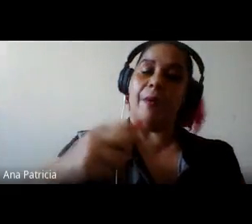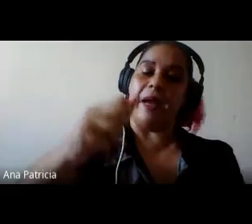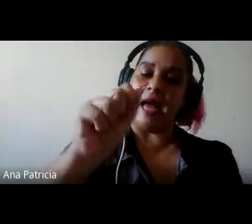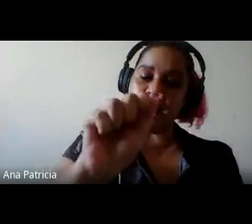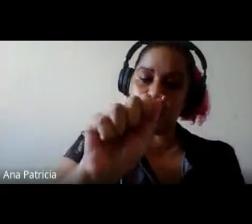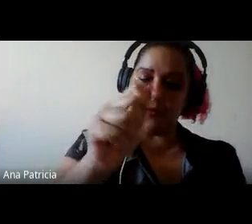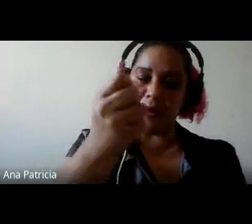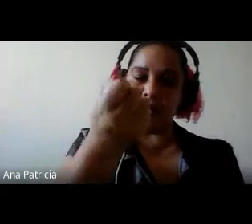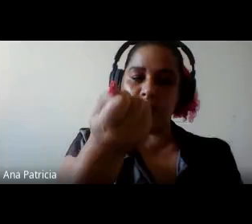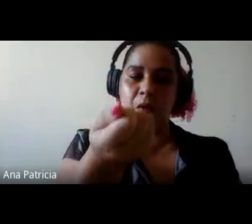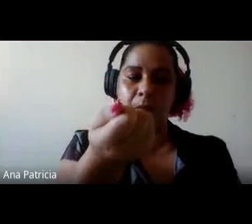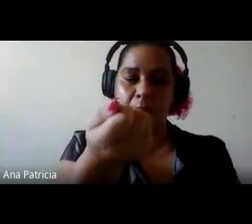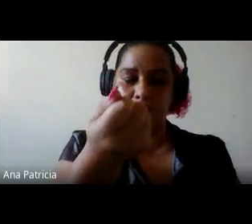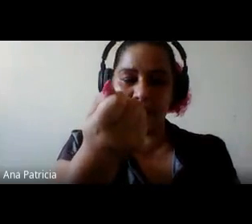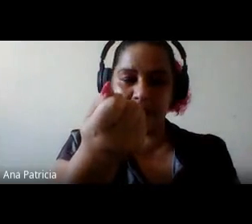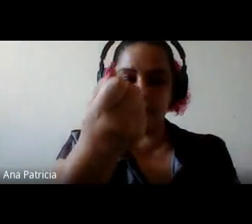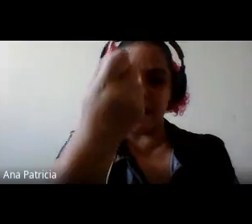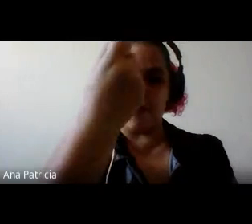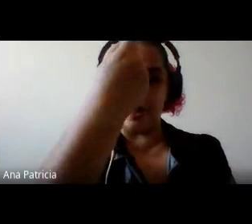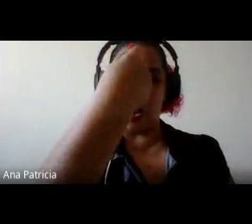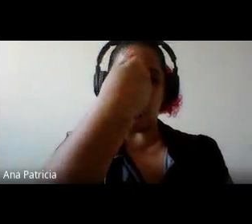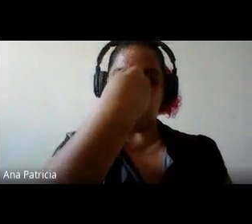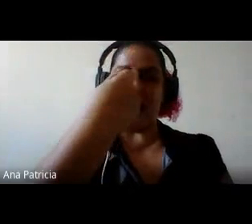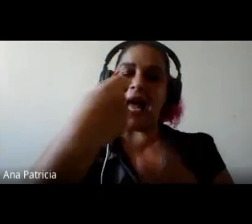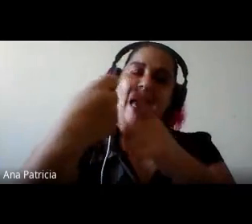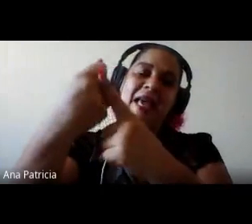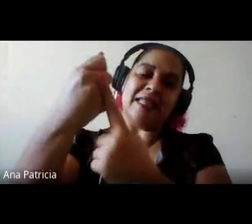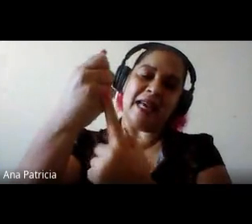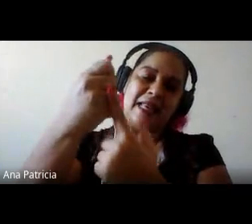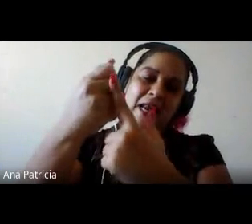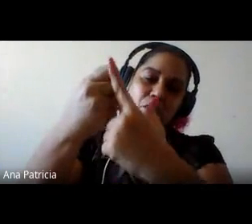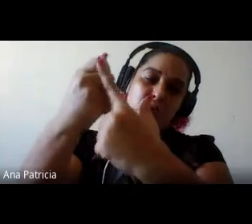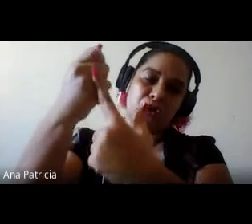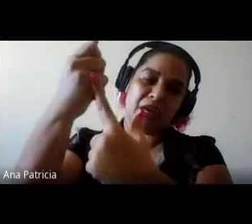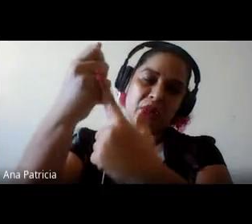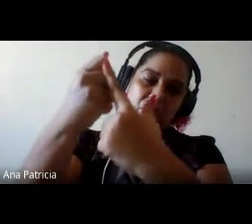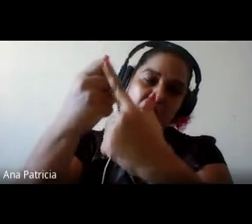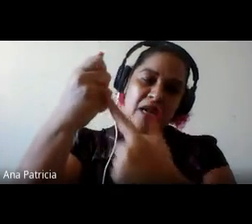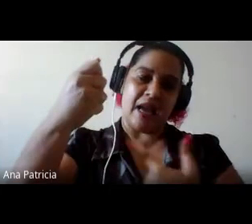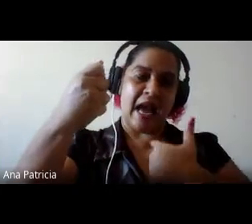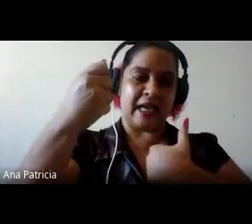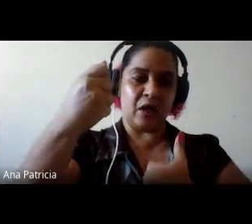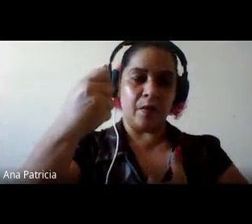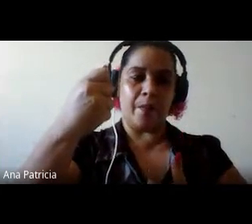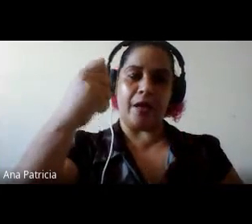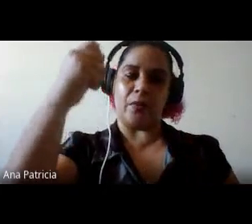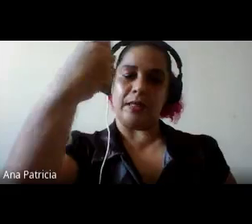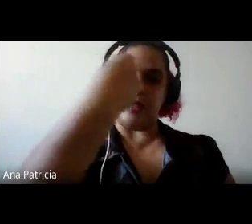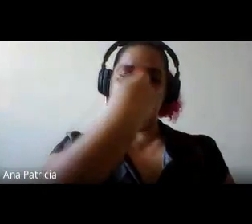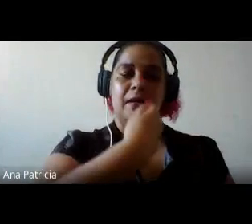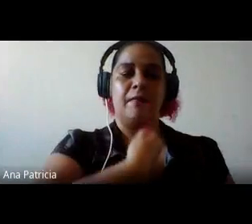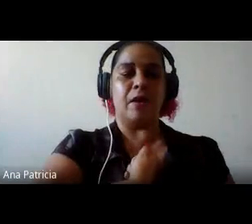eu vou pegar essa configuração de mão com a palma para cima e vou encostar essa lateral dos dedos aqui no meu